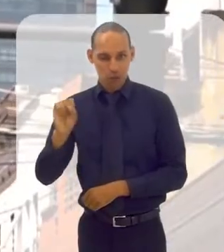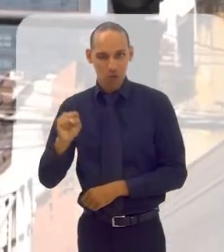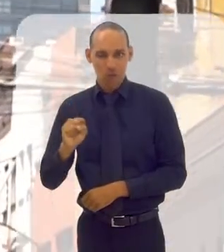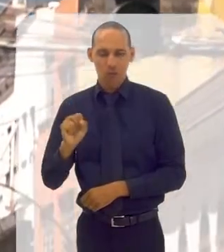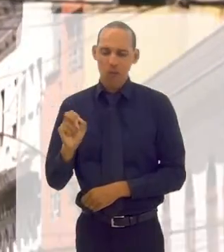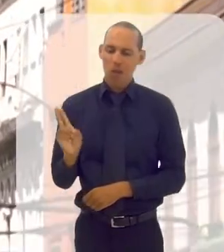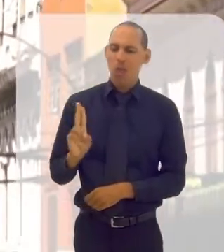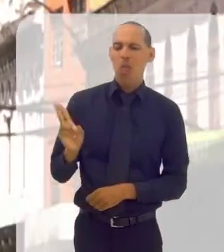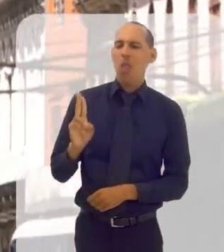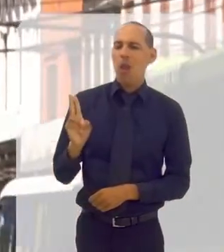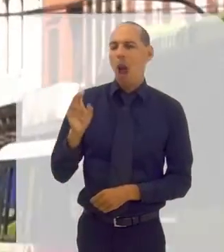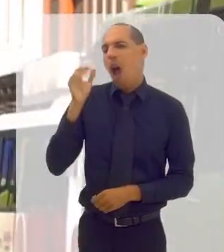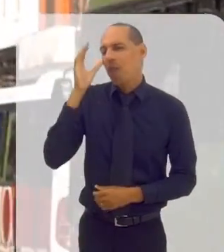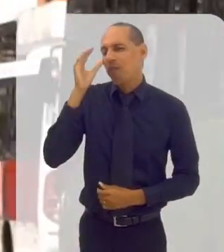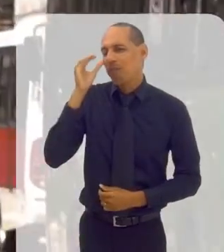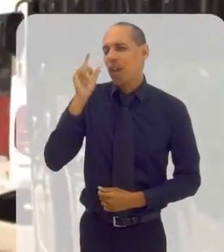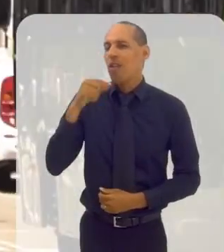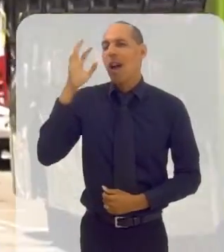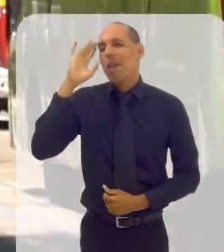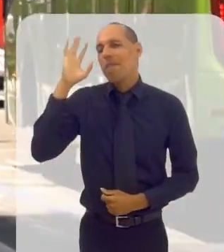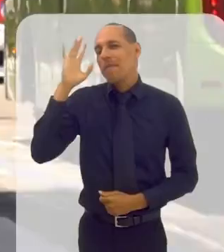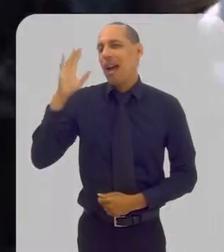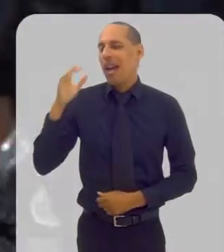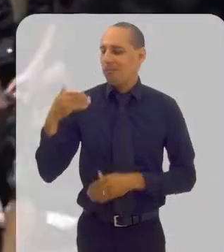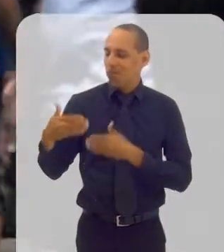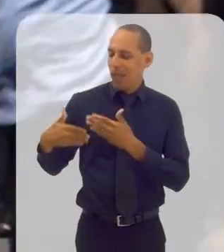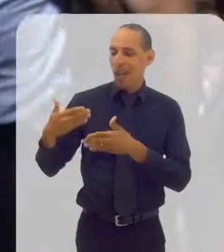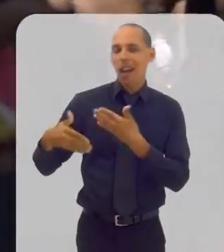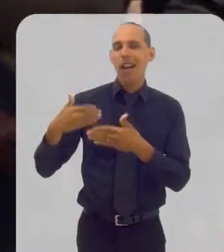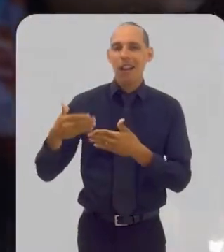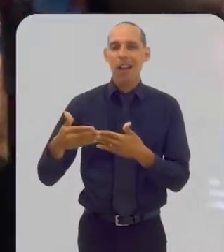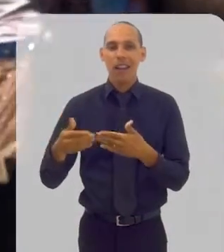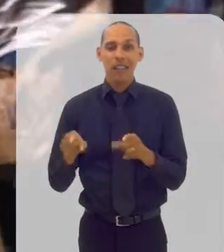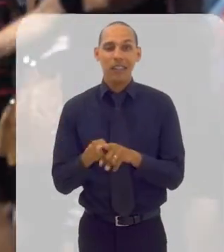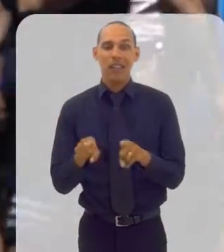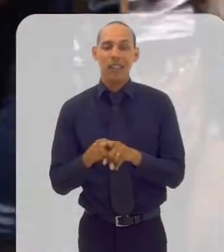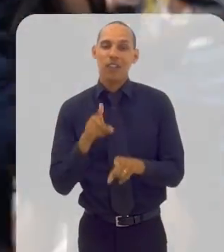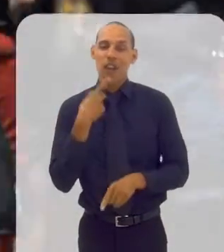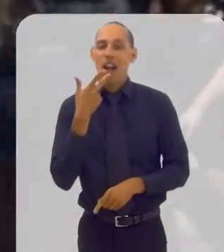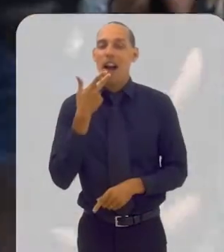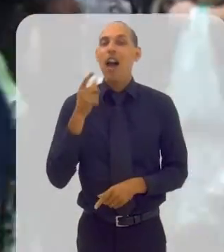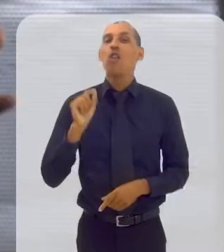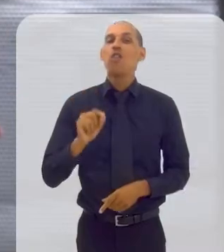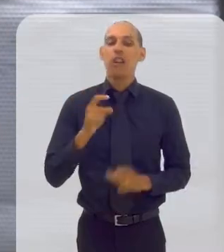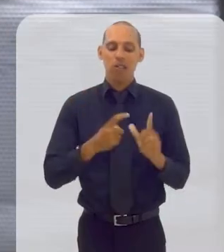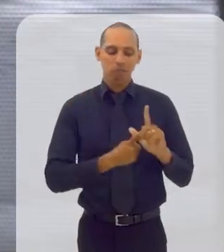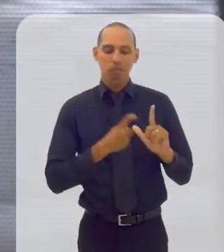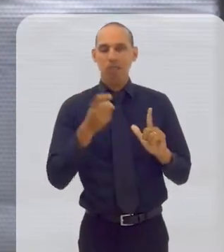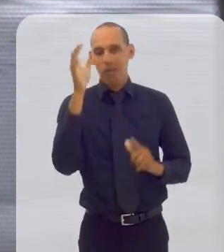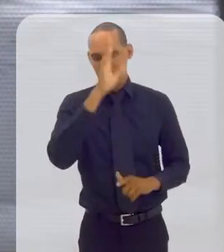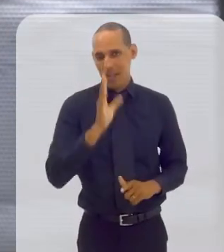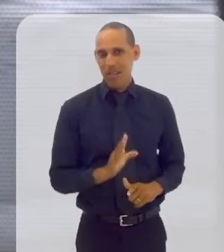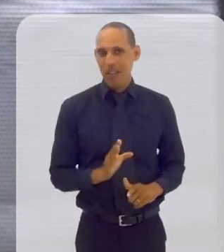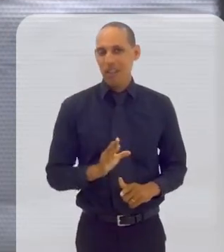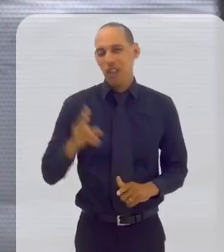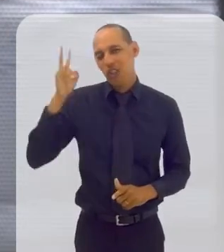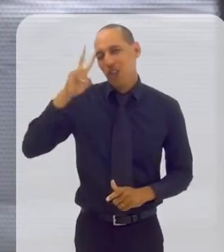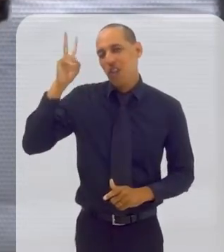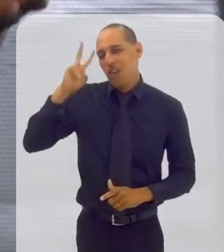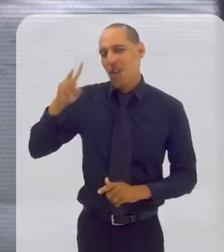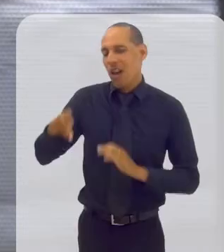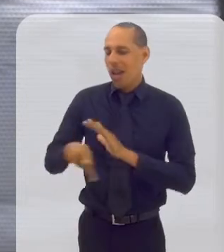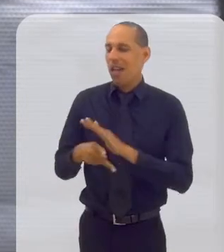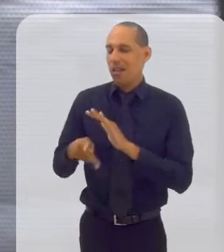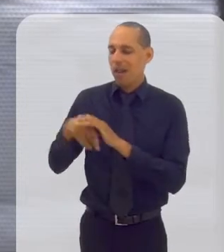é um nome muito curioso para pensarmos sobre esse processo, quando a gente fala da independência do Brasil e